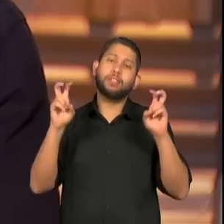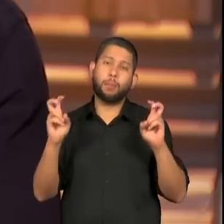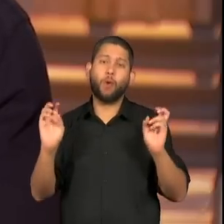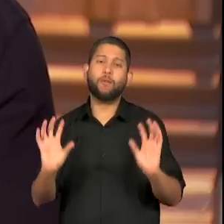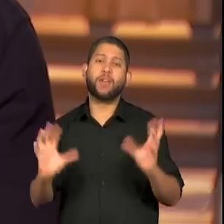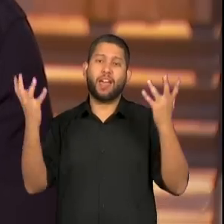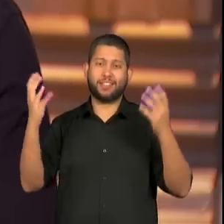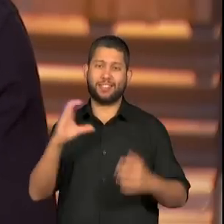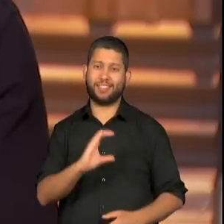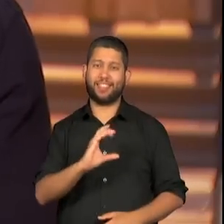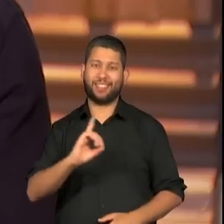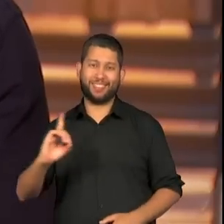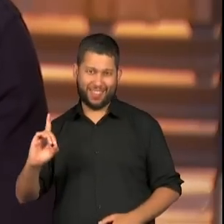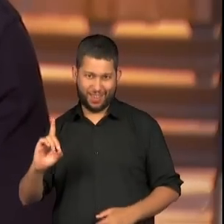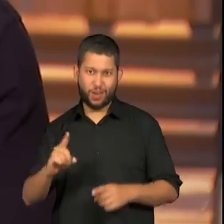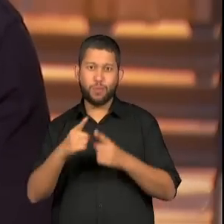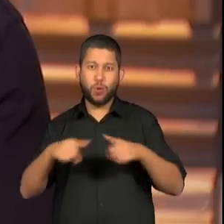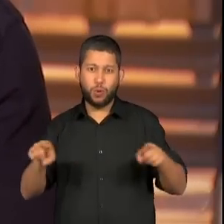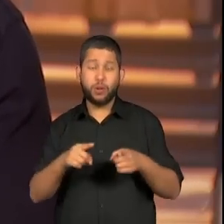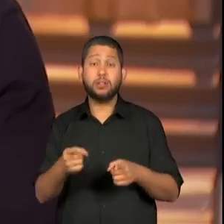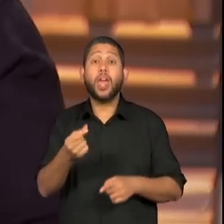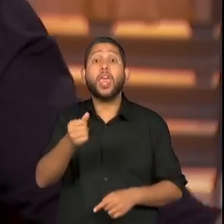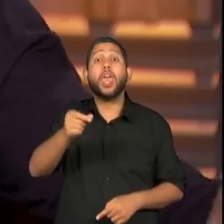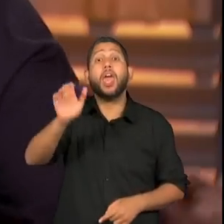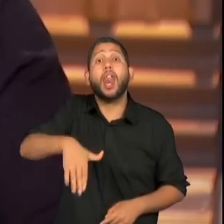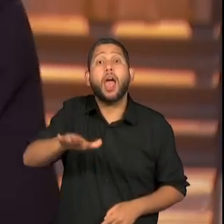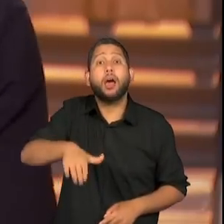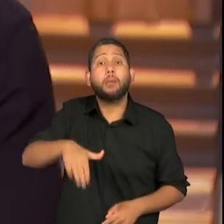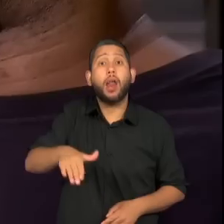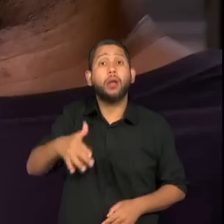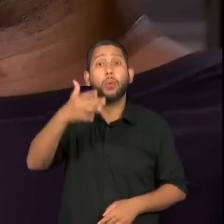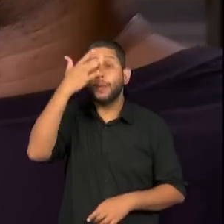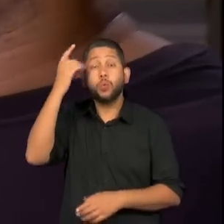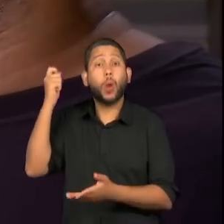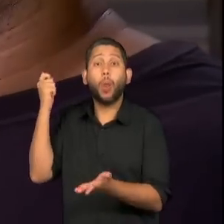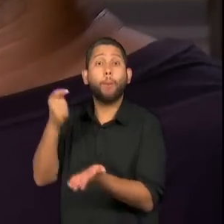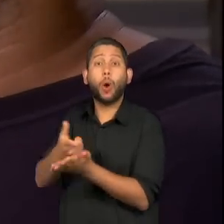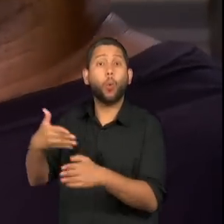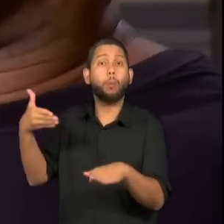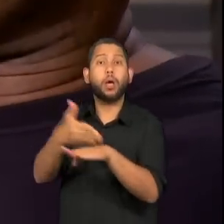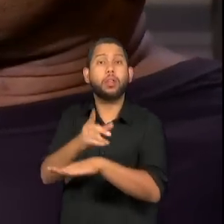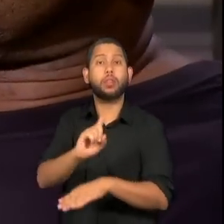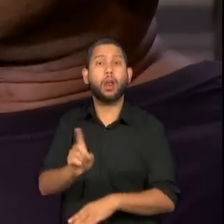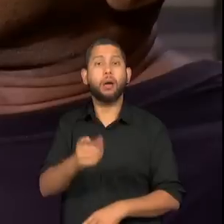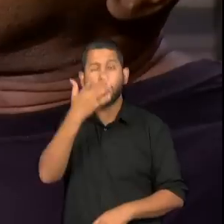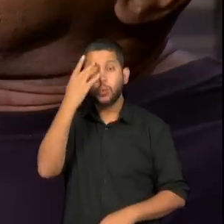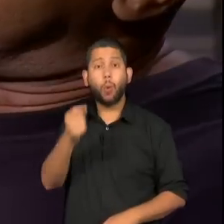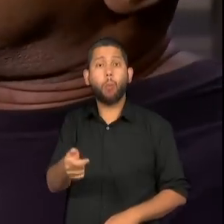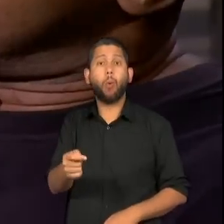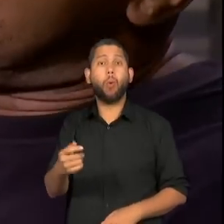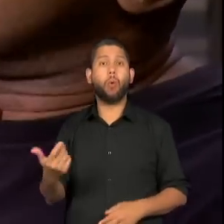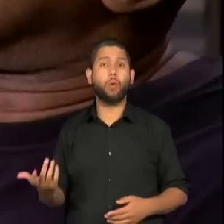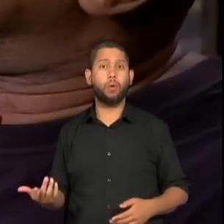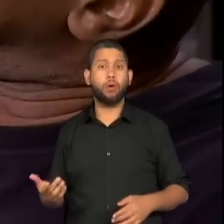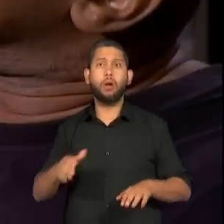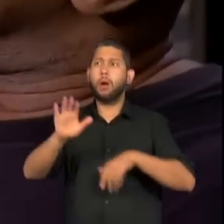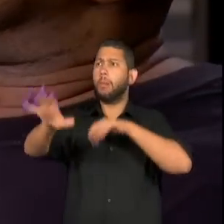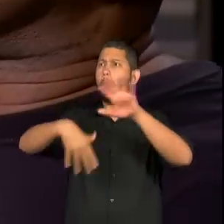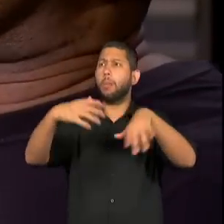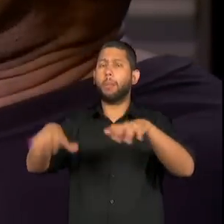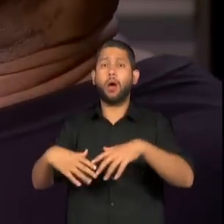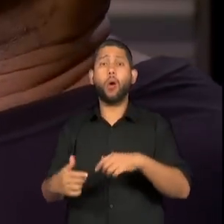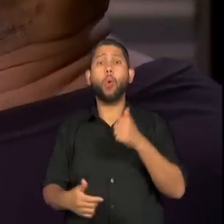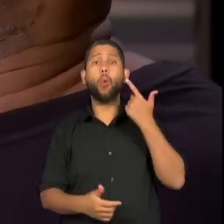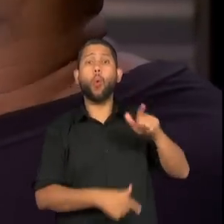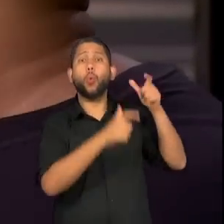Deus, em que eu botei ingresso muito barato e ninguém pagou para entrar, pouquíssimas pessoas. Aí fazia a mesma festa em